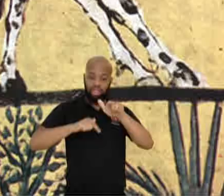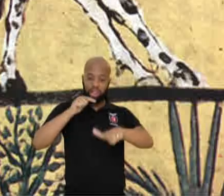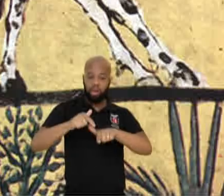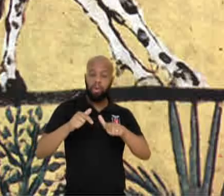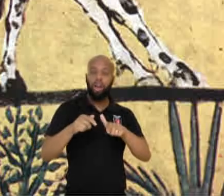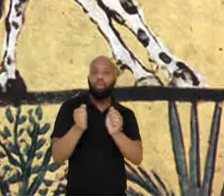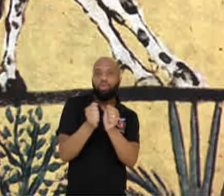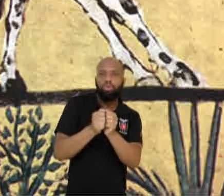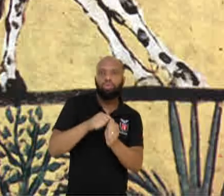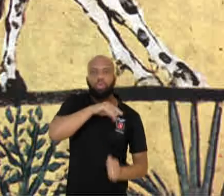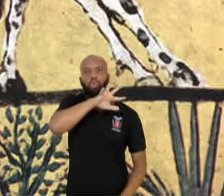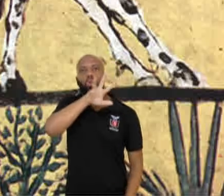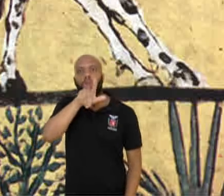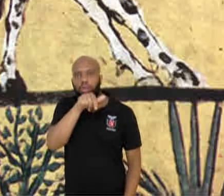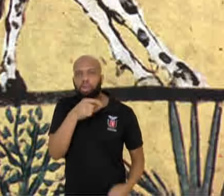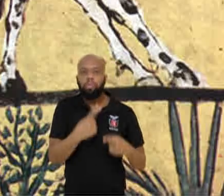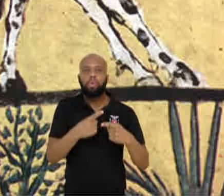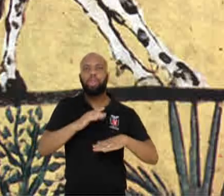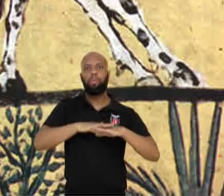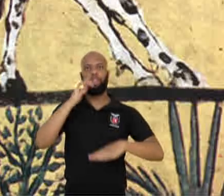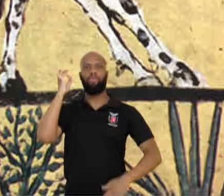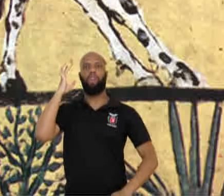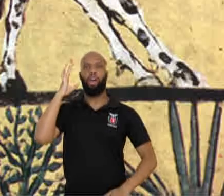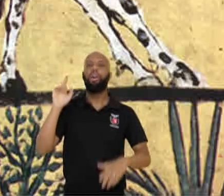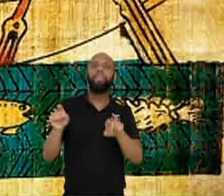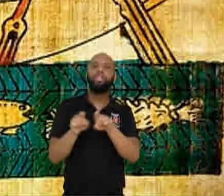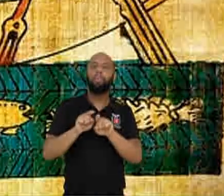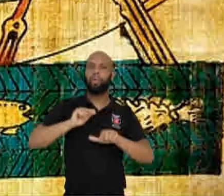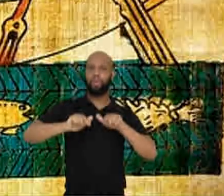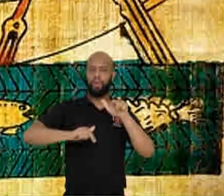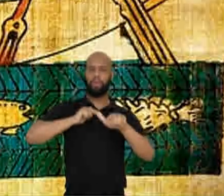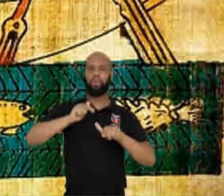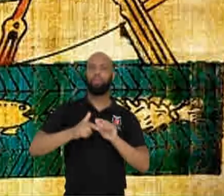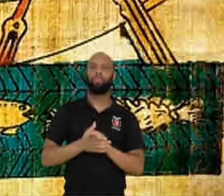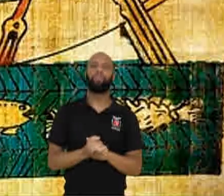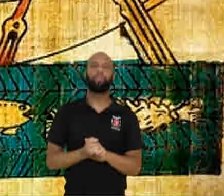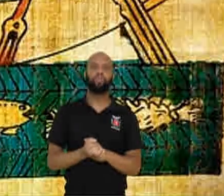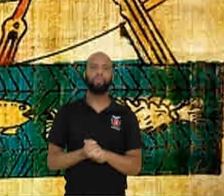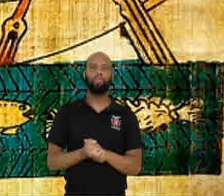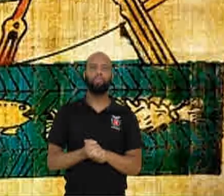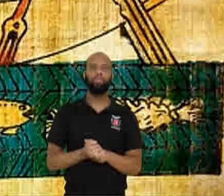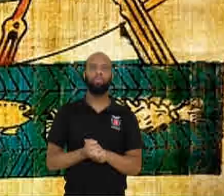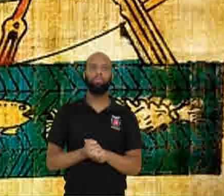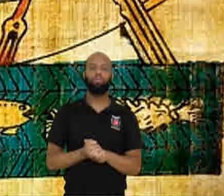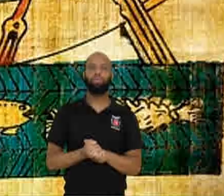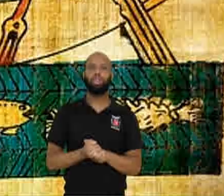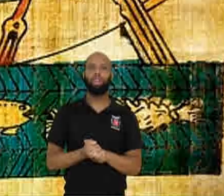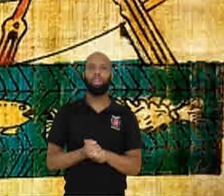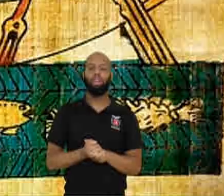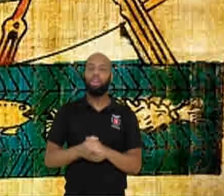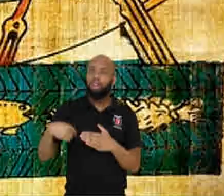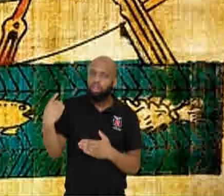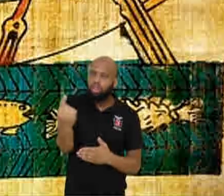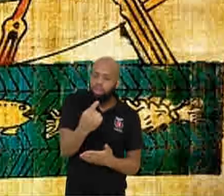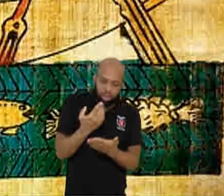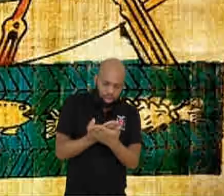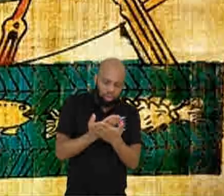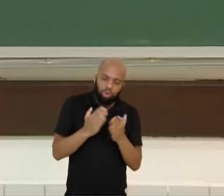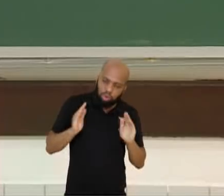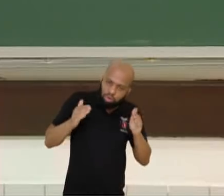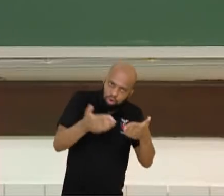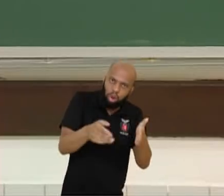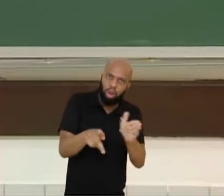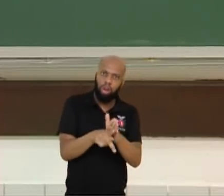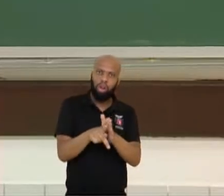com os animais, tá? Que facilitou bastante o trabalho já. E quando a gente está falando, apesar da gente ter focado muito